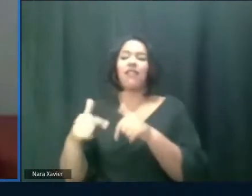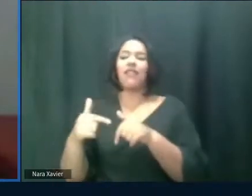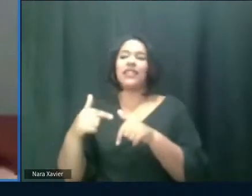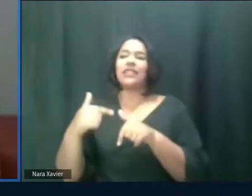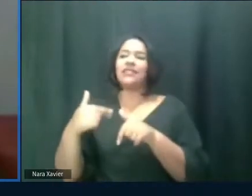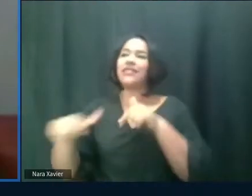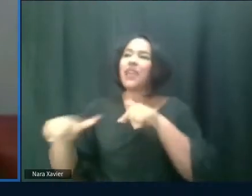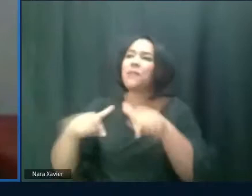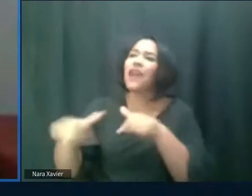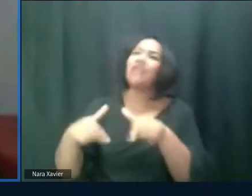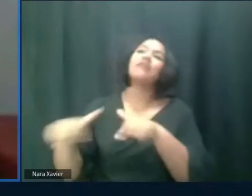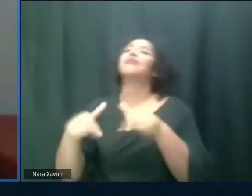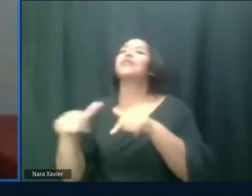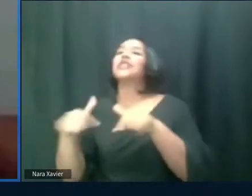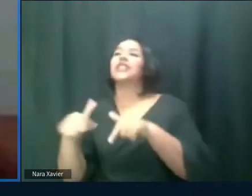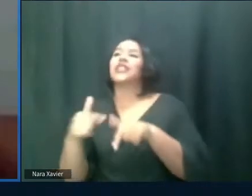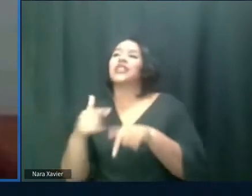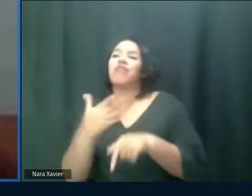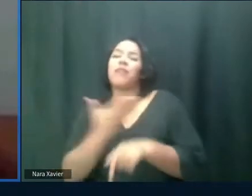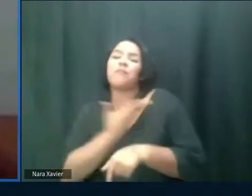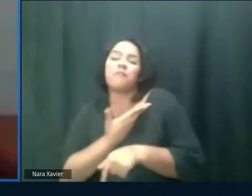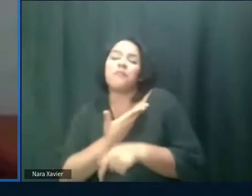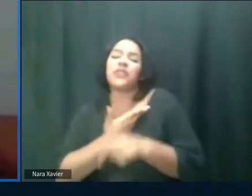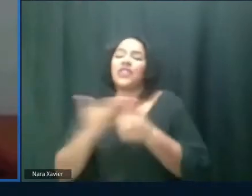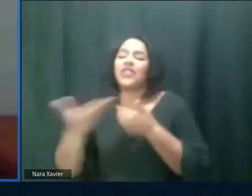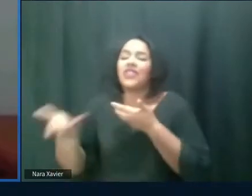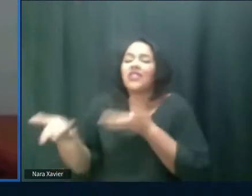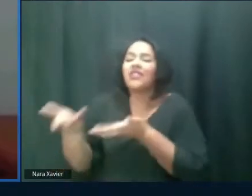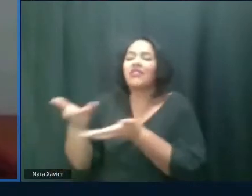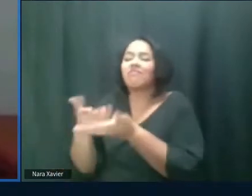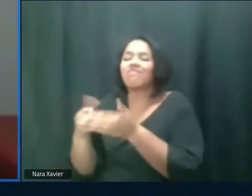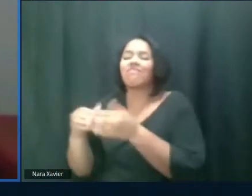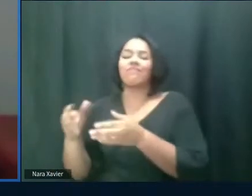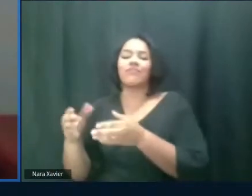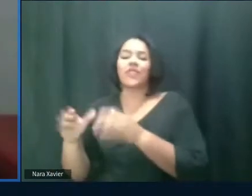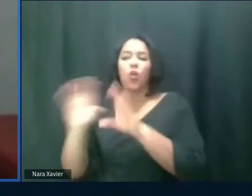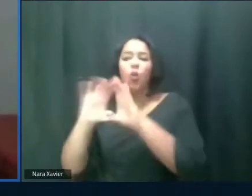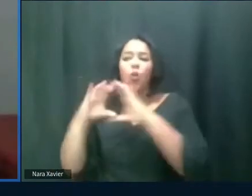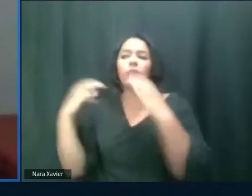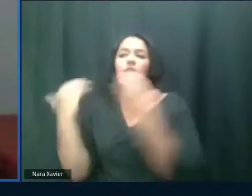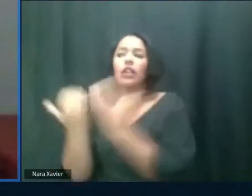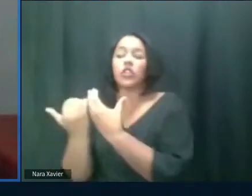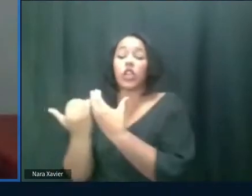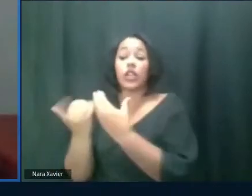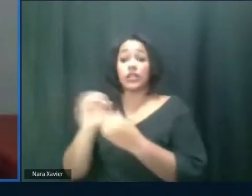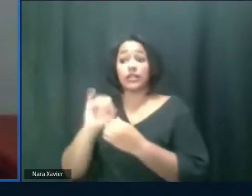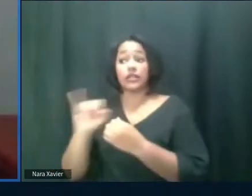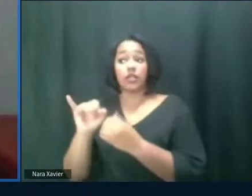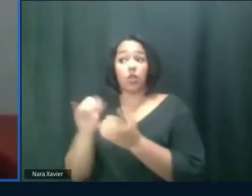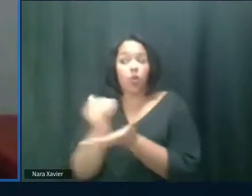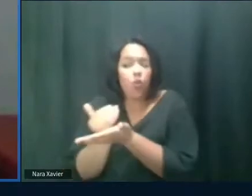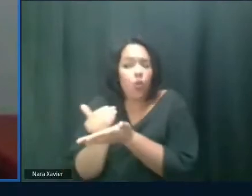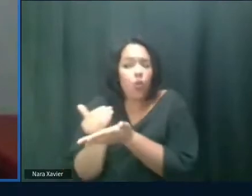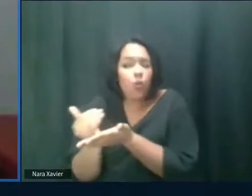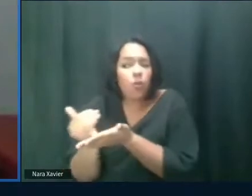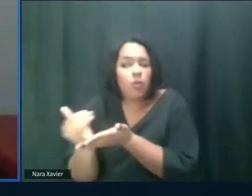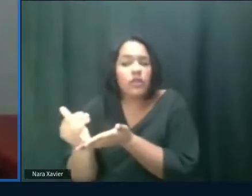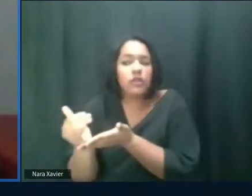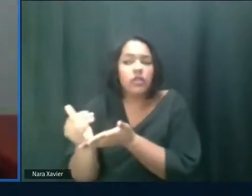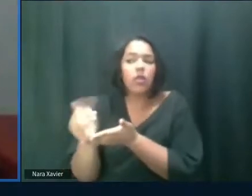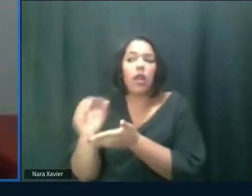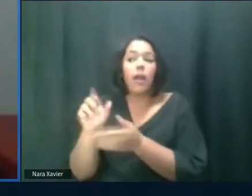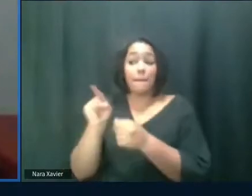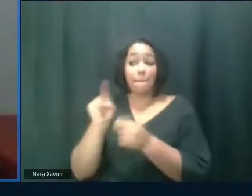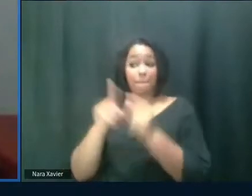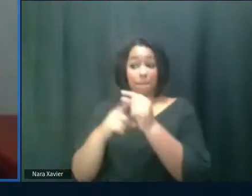amigo, companheiro, eu fiquei pensando se o uso desse termo não foi um recurso no início para a gente dizer